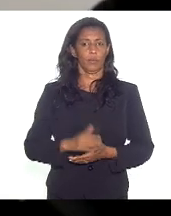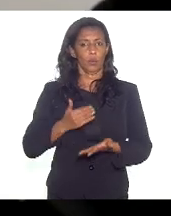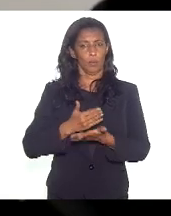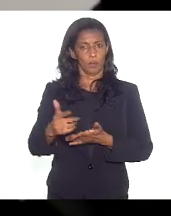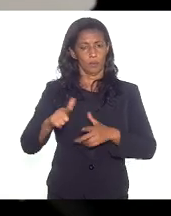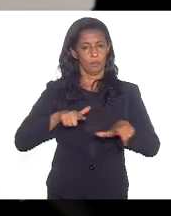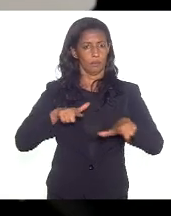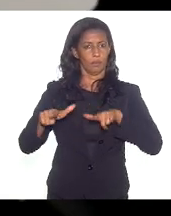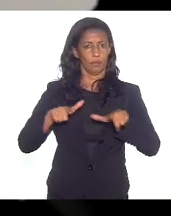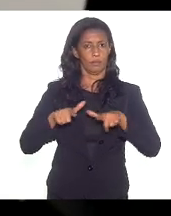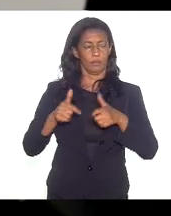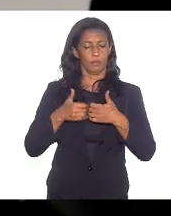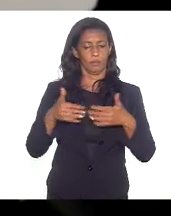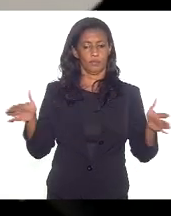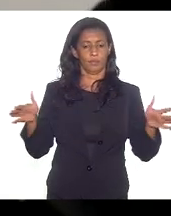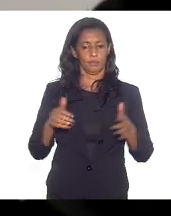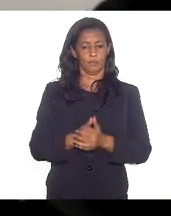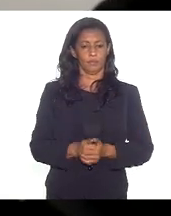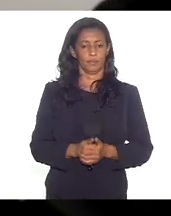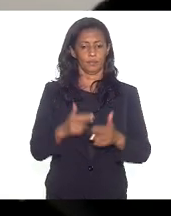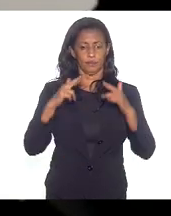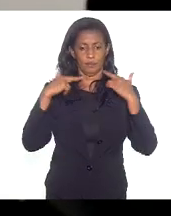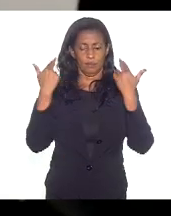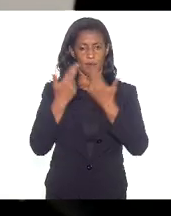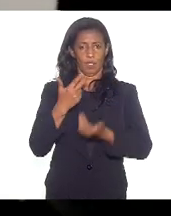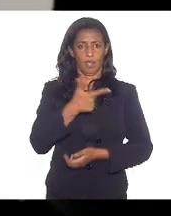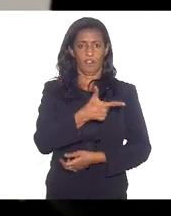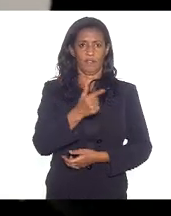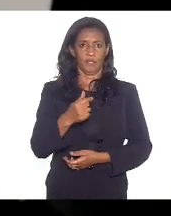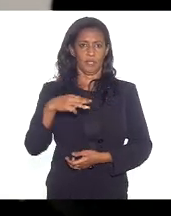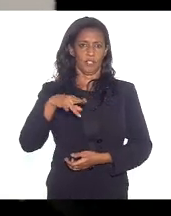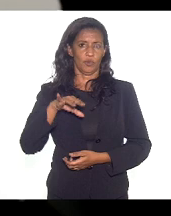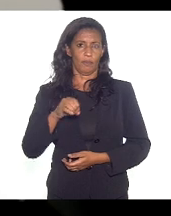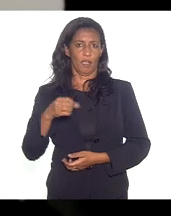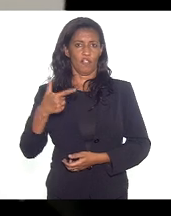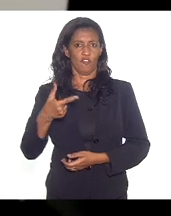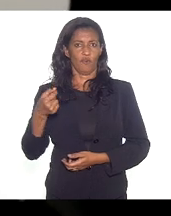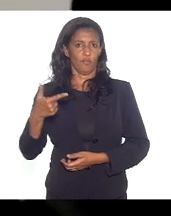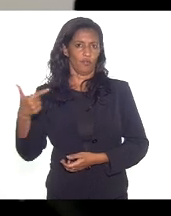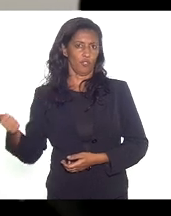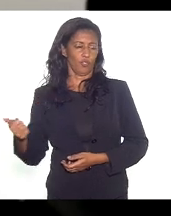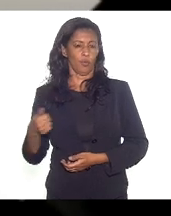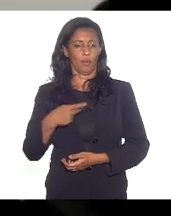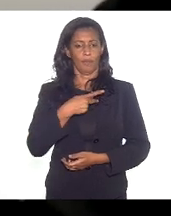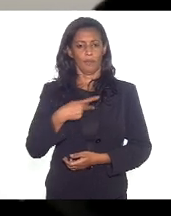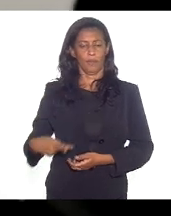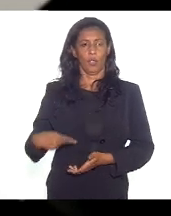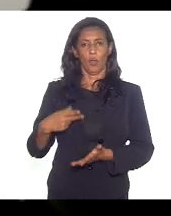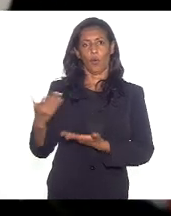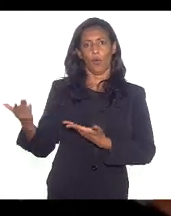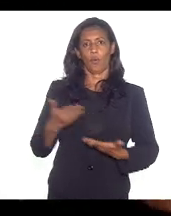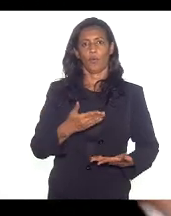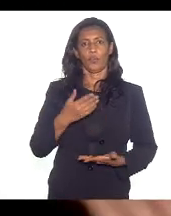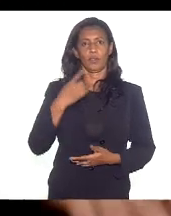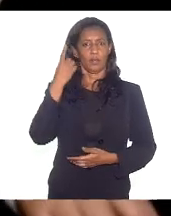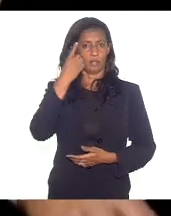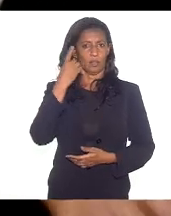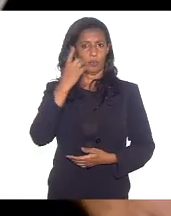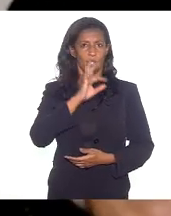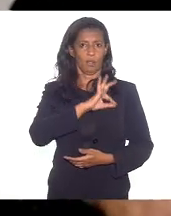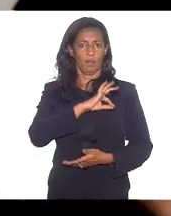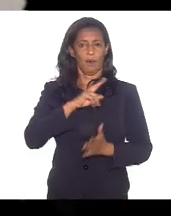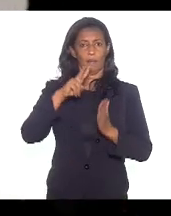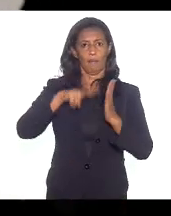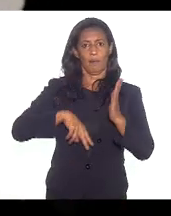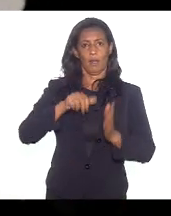trabalhos. Está aberta a sessão ordinária do dia 27 de maio de 2021. A presidência convida a deputada Marta Rocha a fazer a